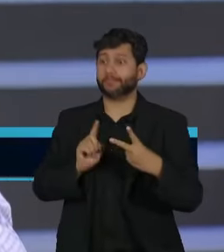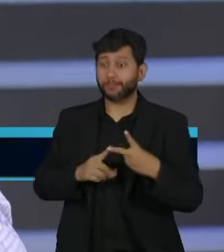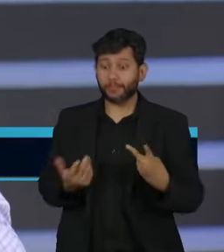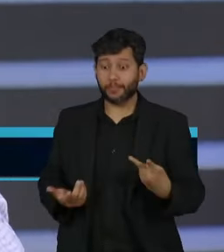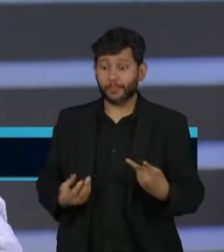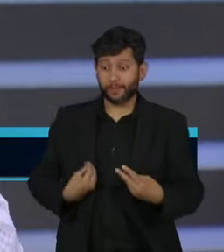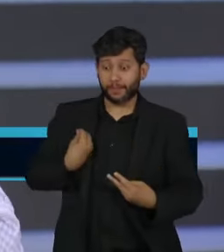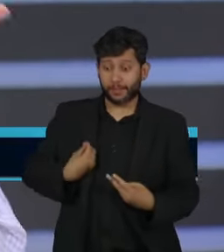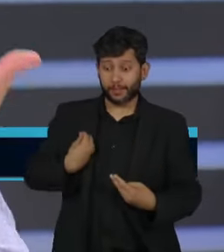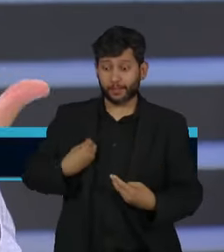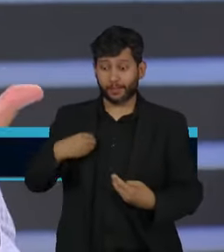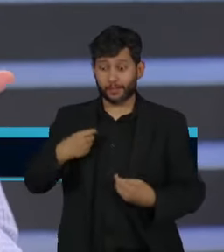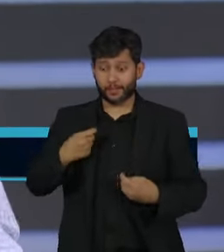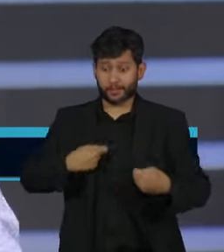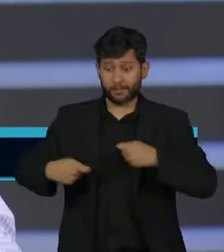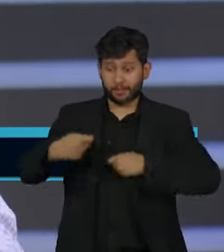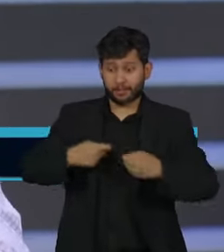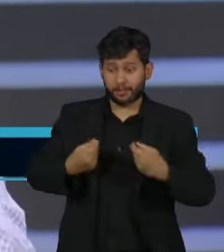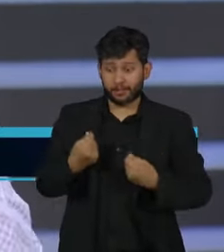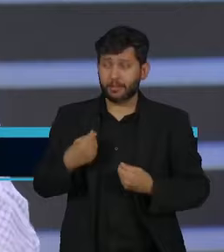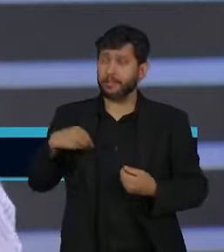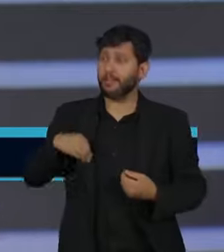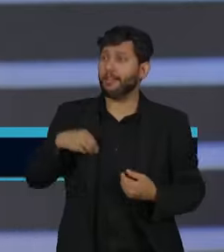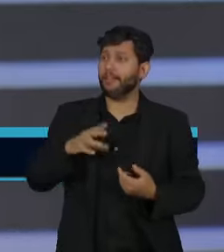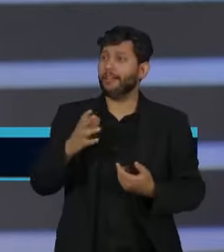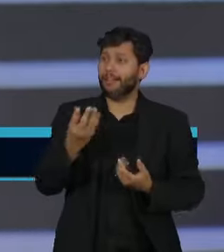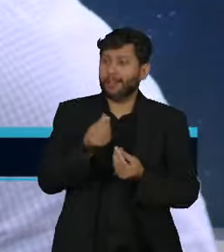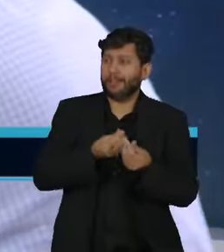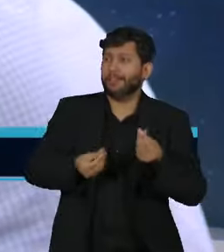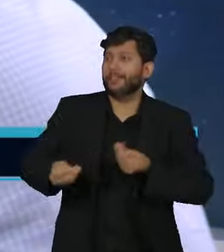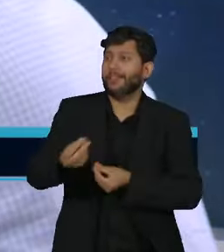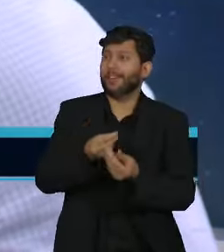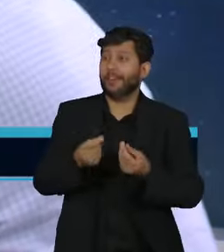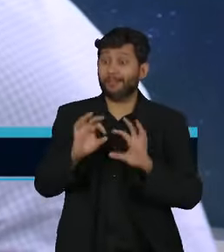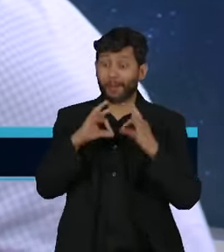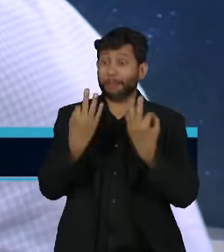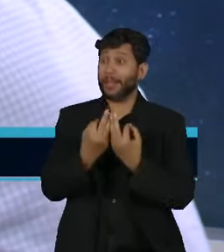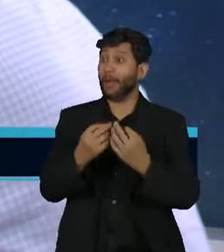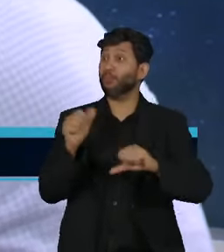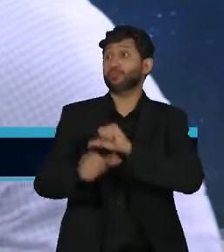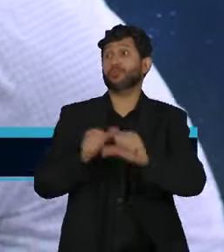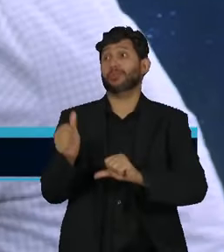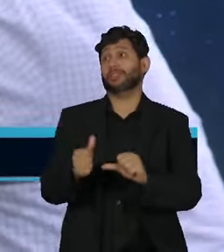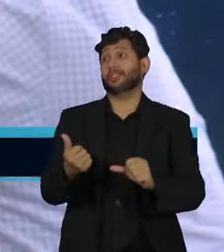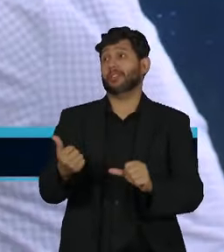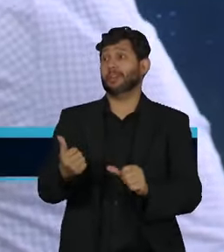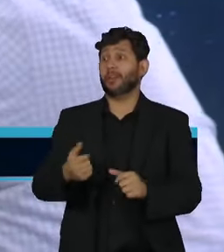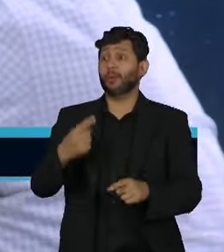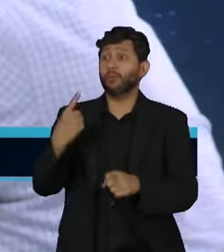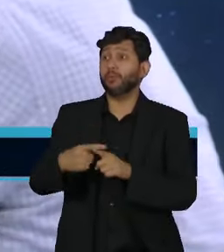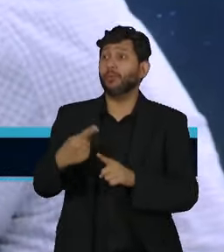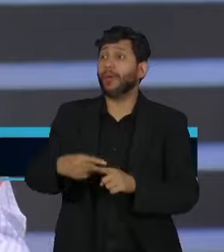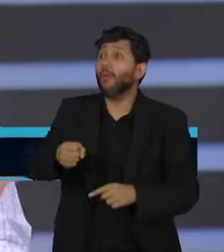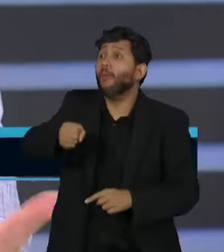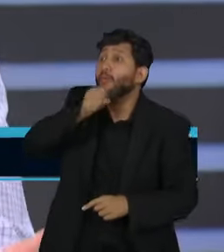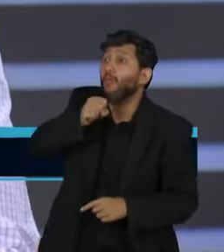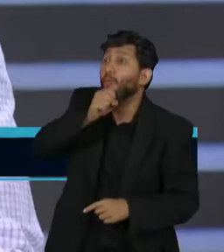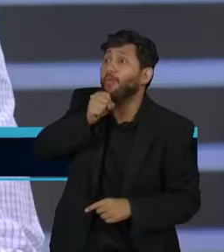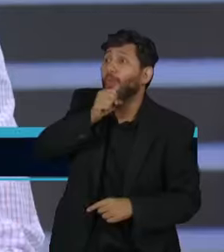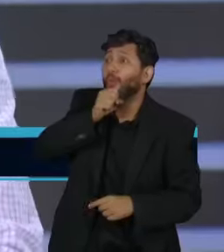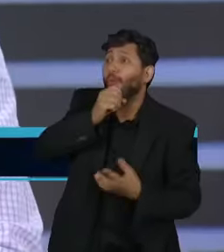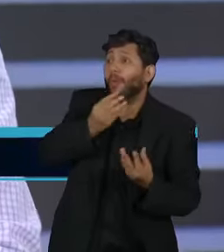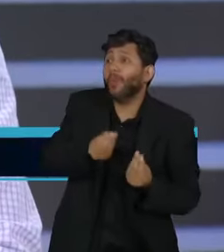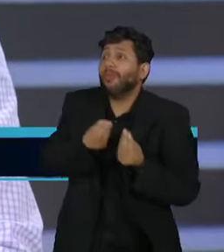Desestruturação, não é bem desestruturação, mas a modificação da família inteira, porque muitas vezes os avós da criança vão